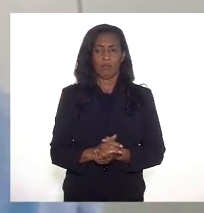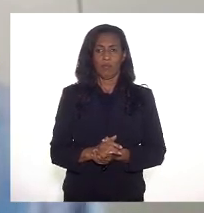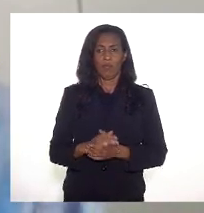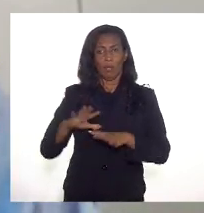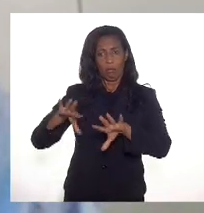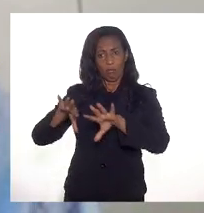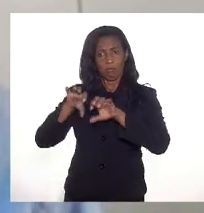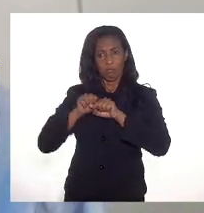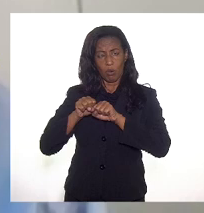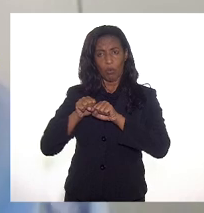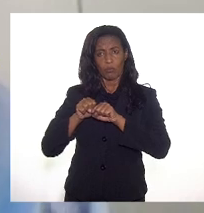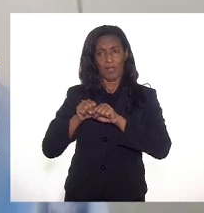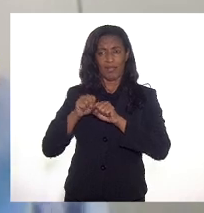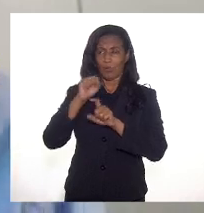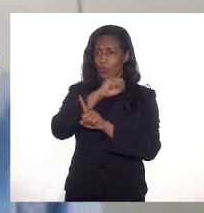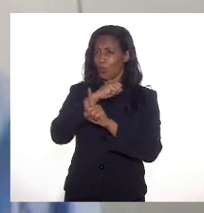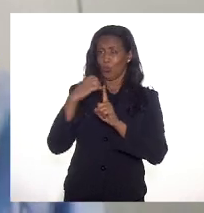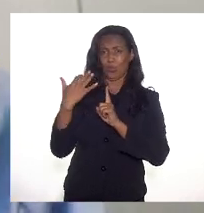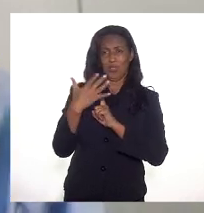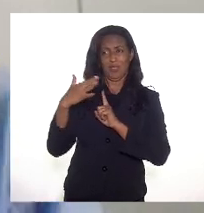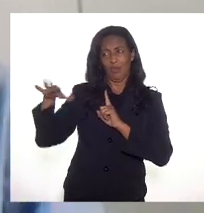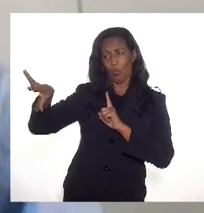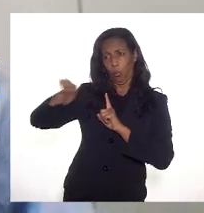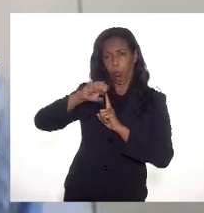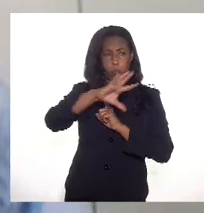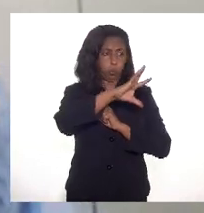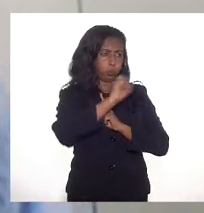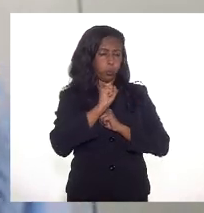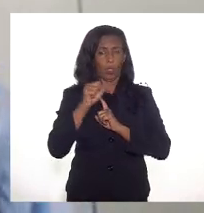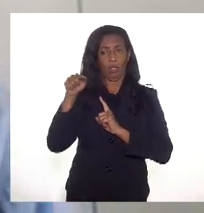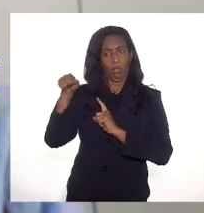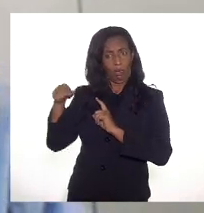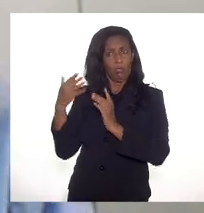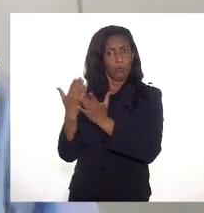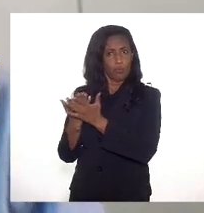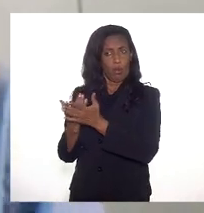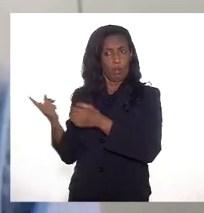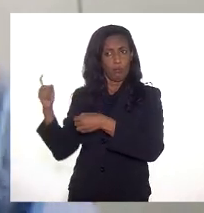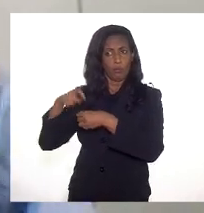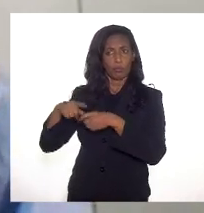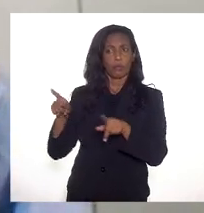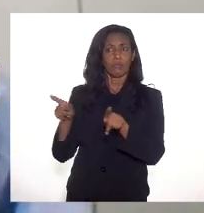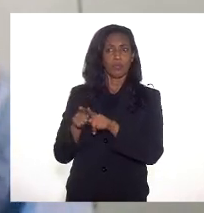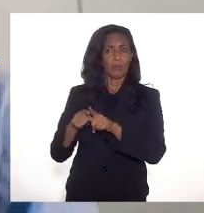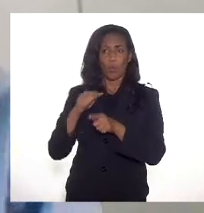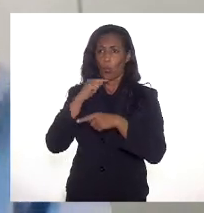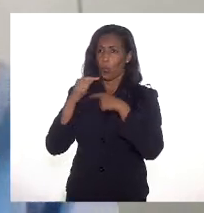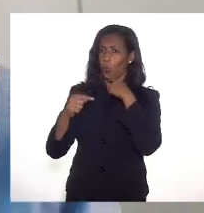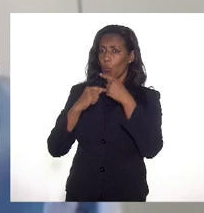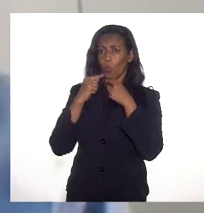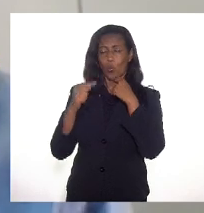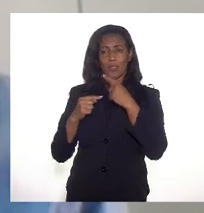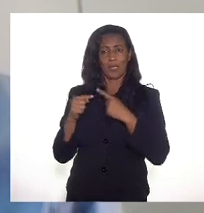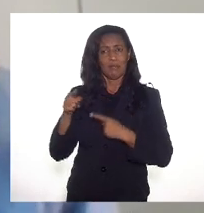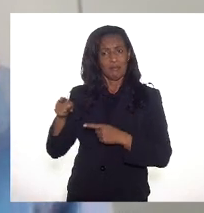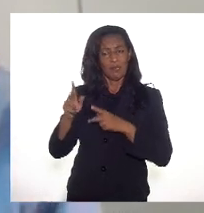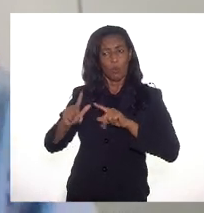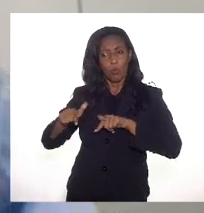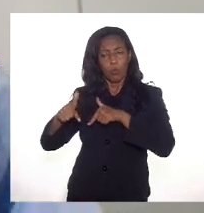contágio que se dá em toda a sociedade. E essas escolas que estão voltando também não estão conseguindo ter um